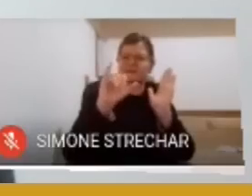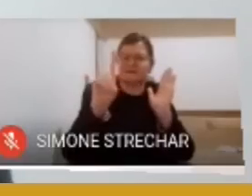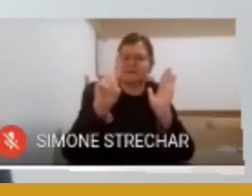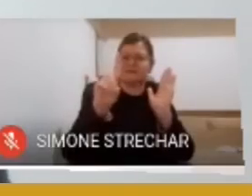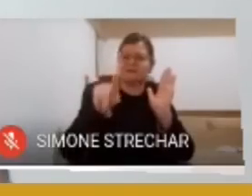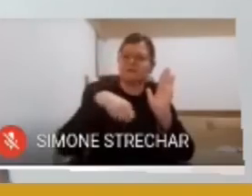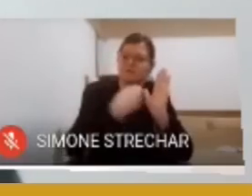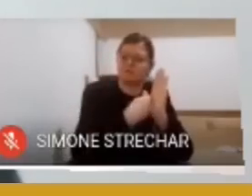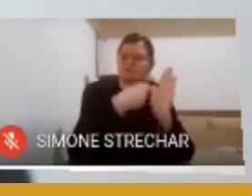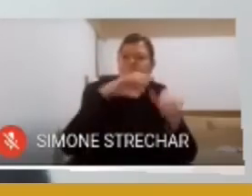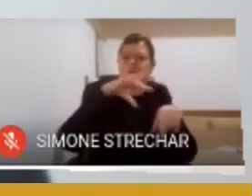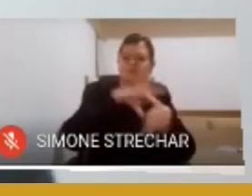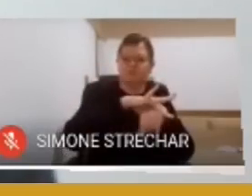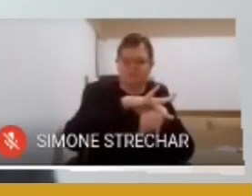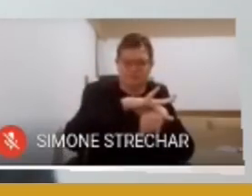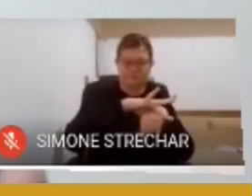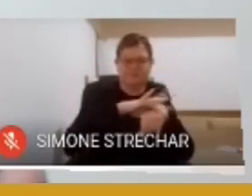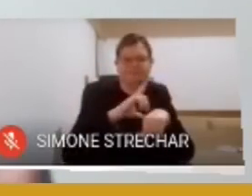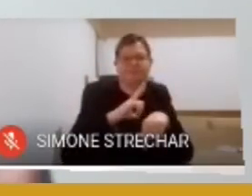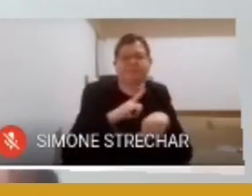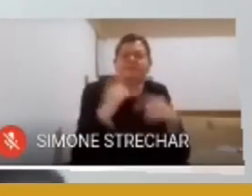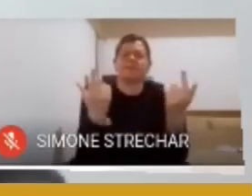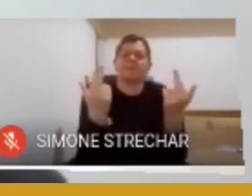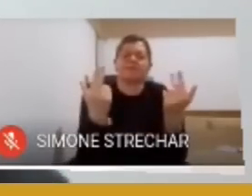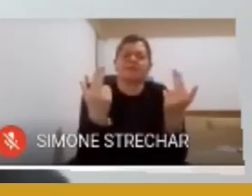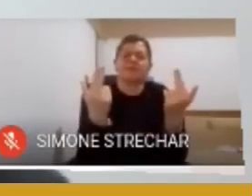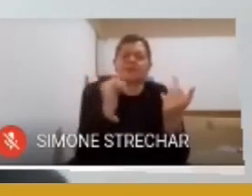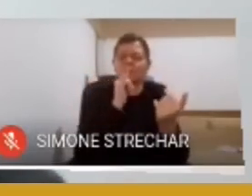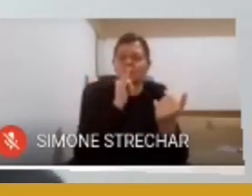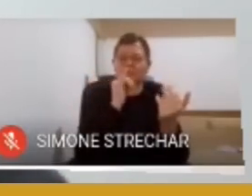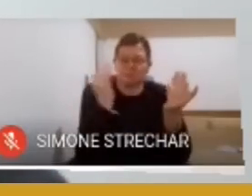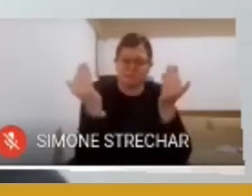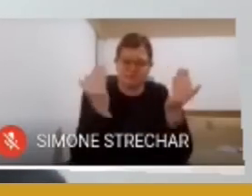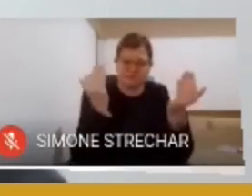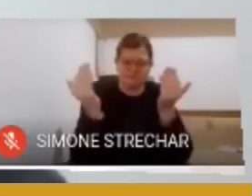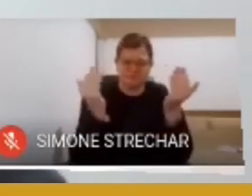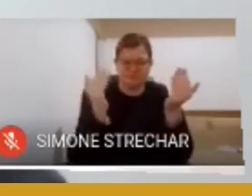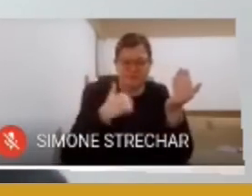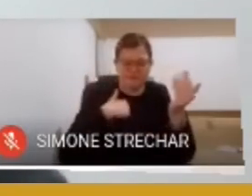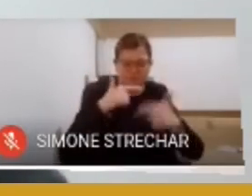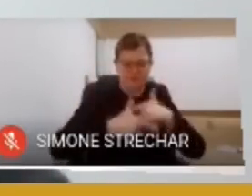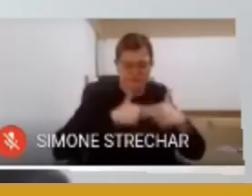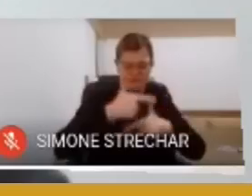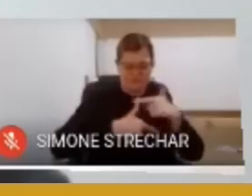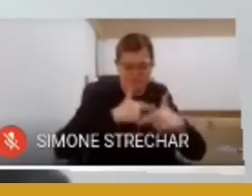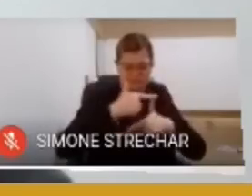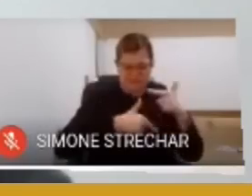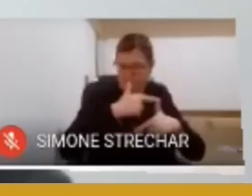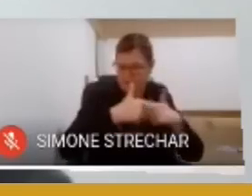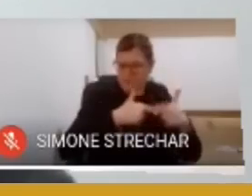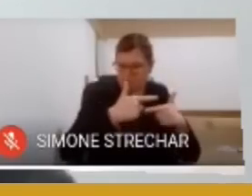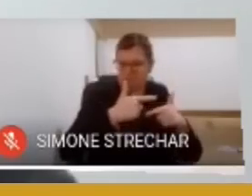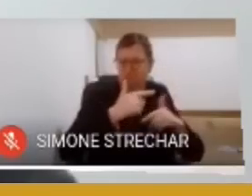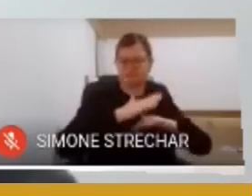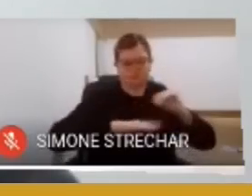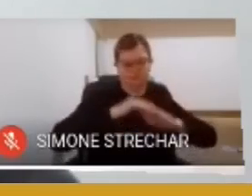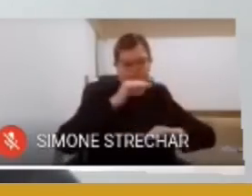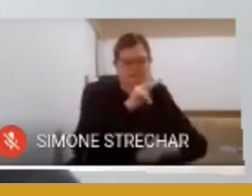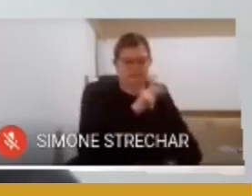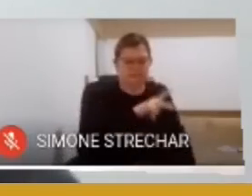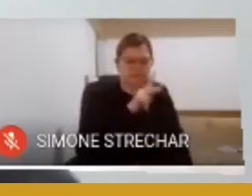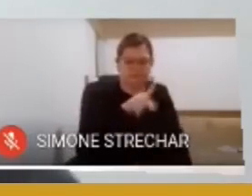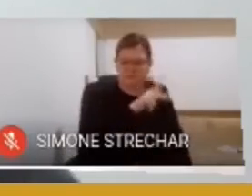atividade ocupacional de professor, o que é muito comum, de professor ou professora, e nós desenvolvemos o LER, ou